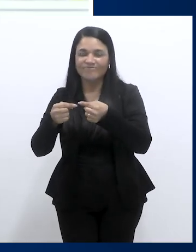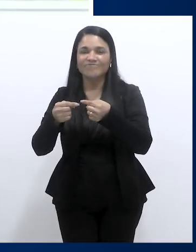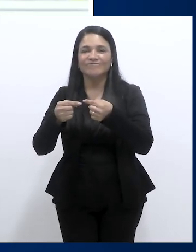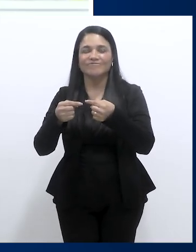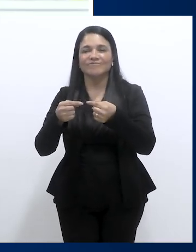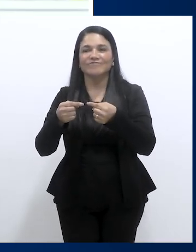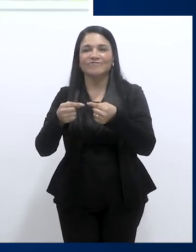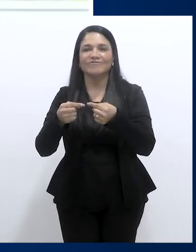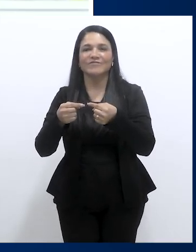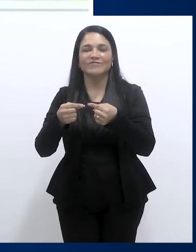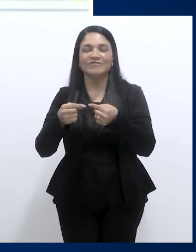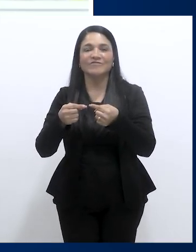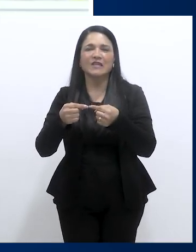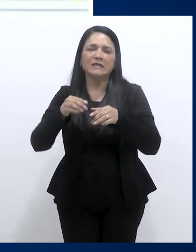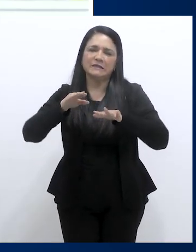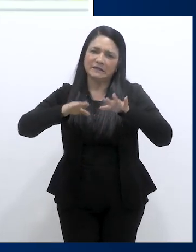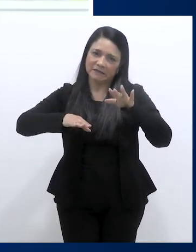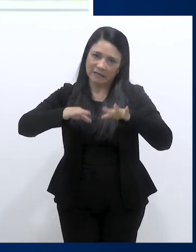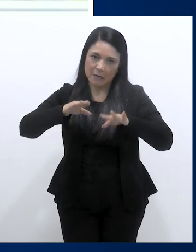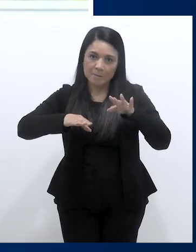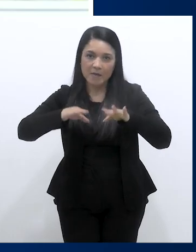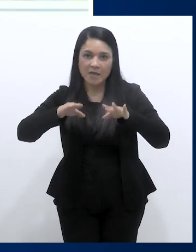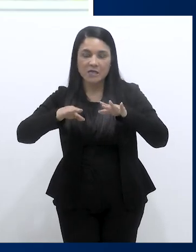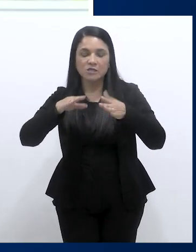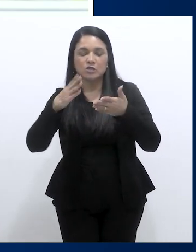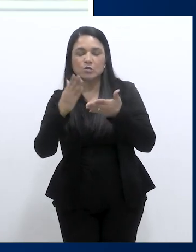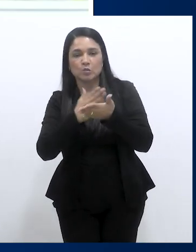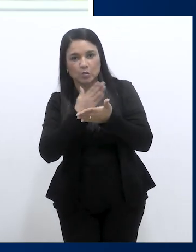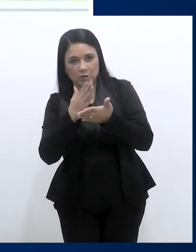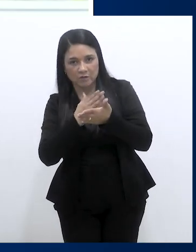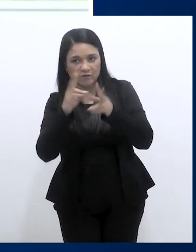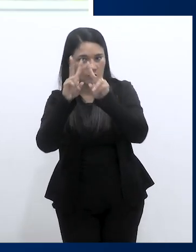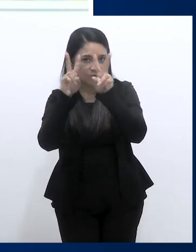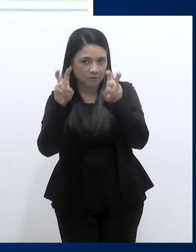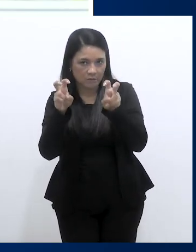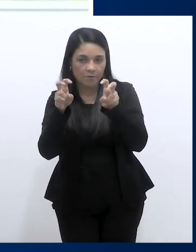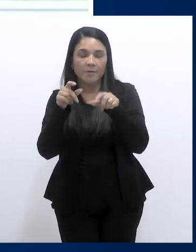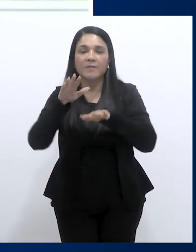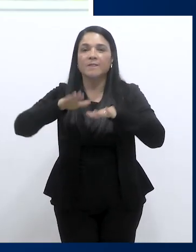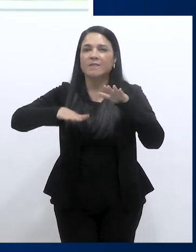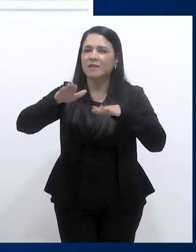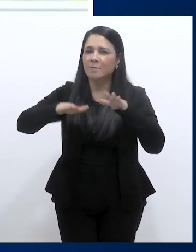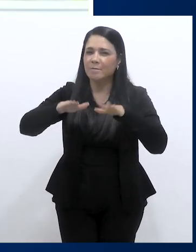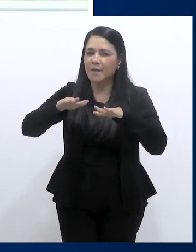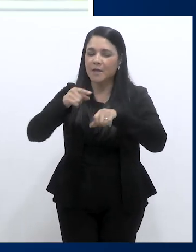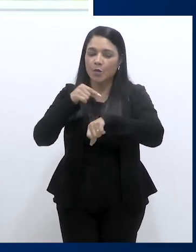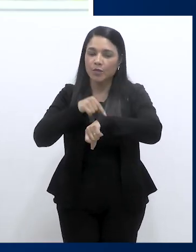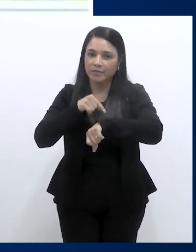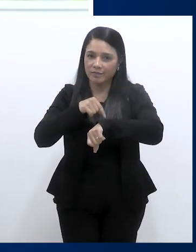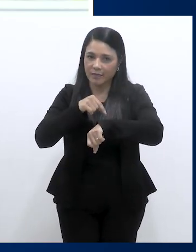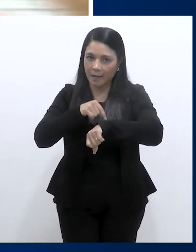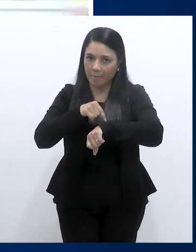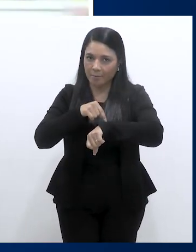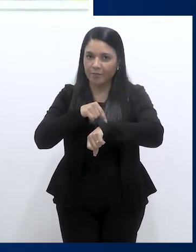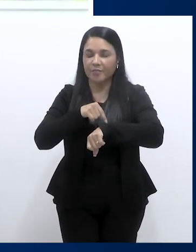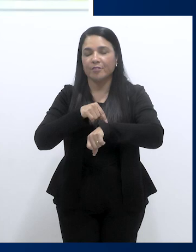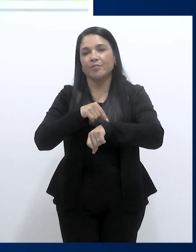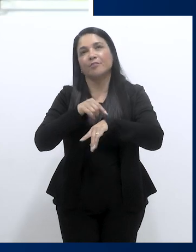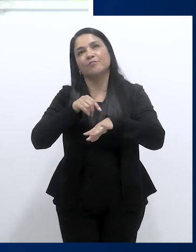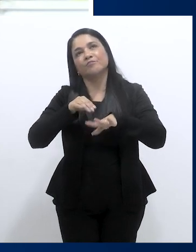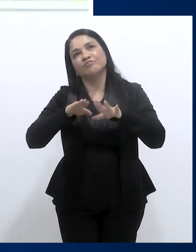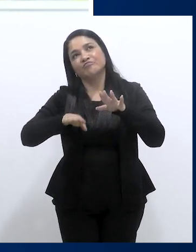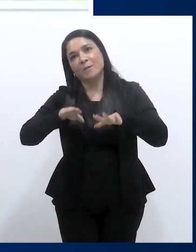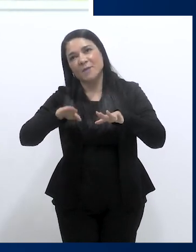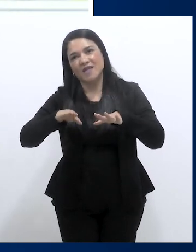possível. Claro que isso depende muito, né, do livro, depende muito do tempo que a pessoa